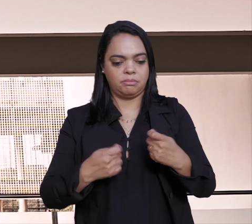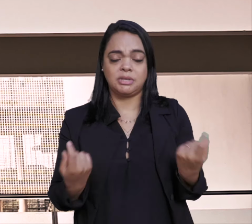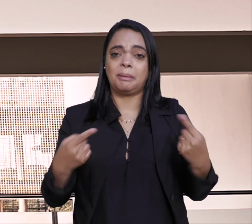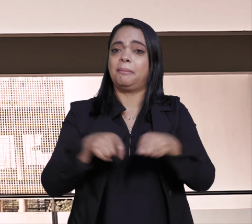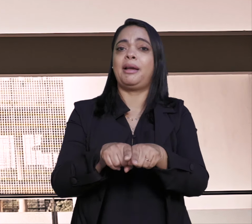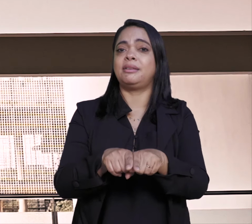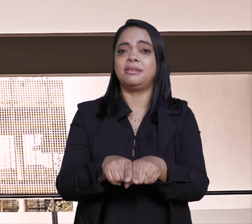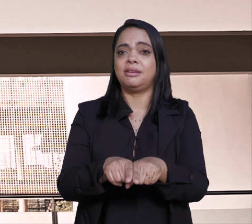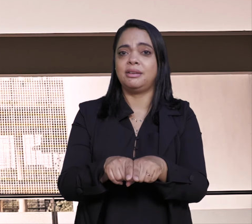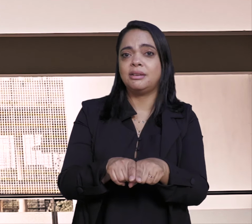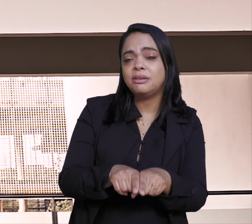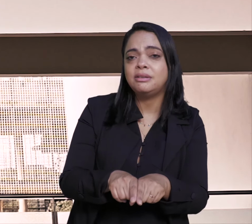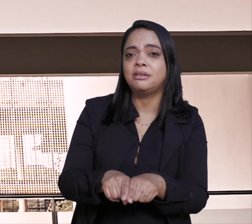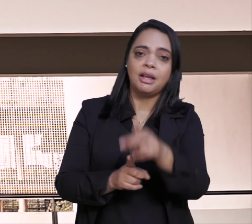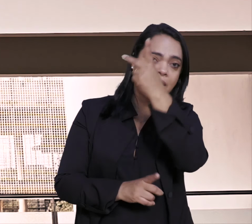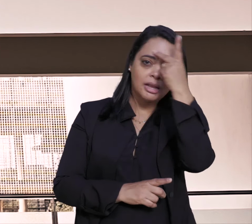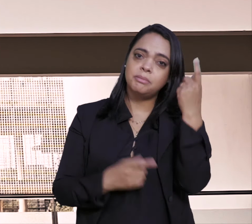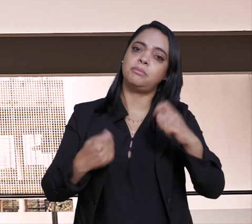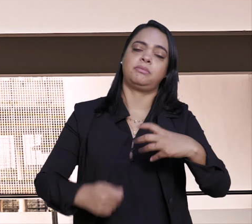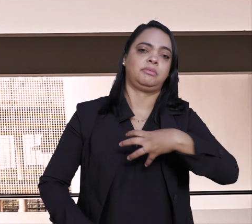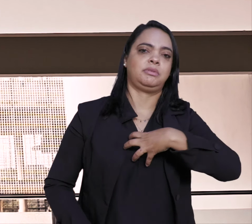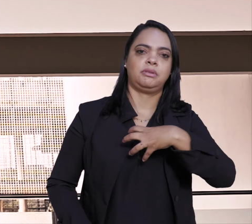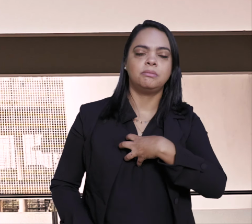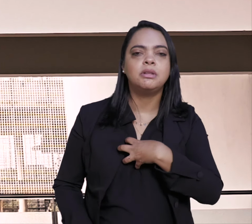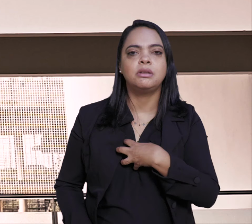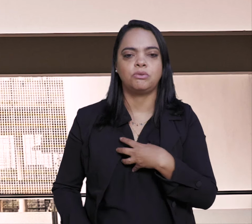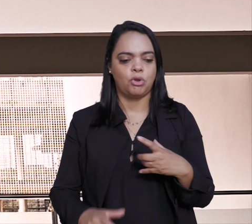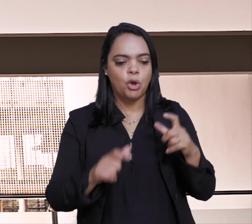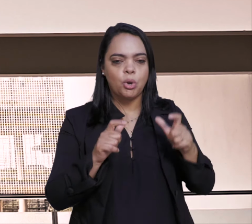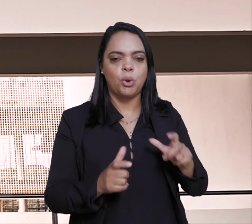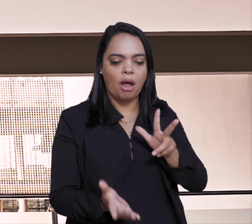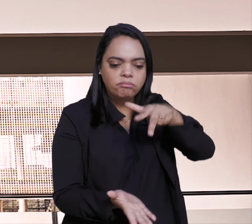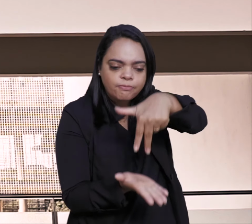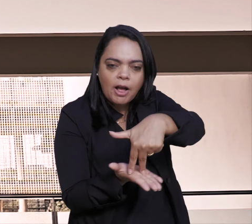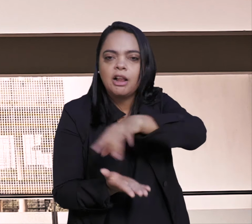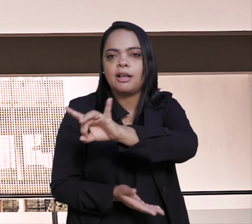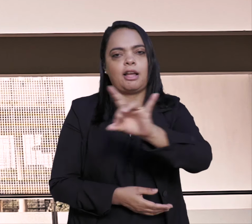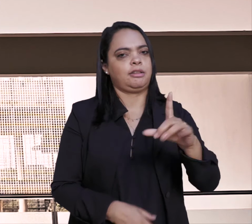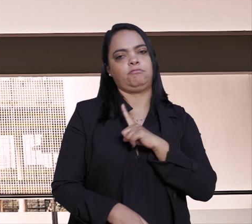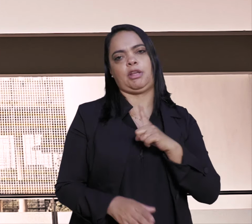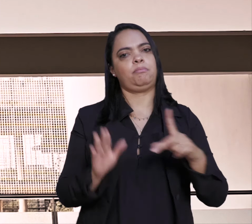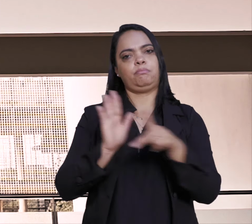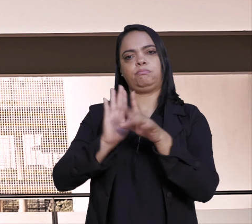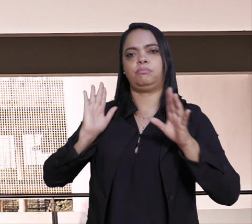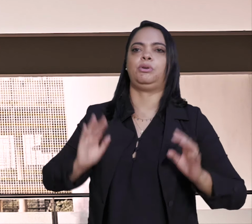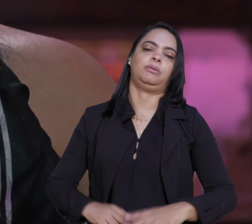de parceiros. Porque as pessoas, na verdade, têm que ter sensibilidade. Agora, lugar de fala, de vivência, cada um tem o seu.